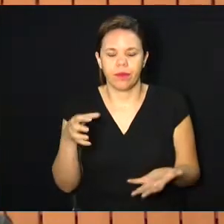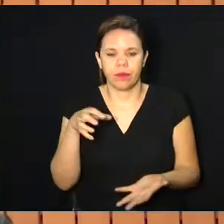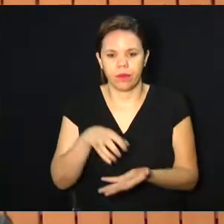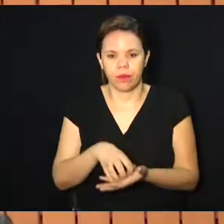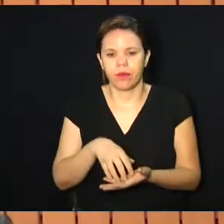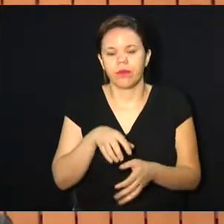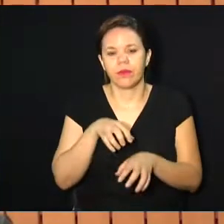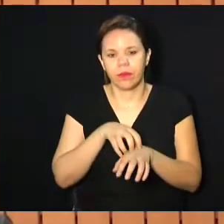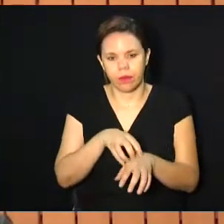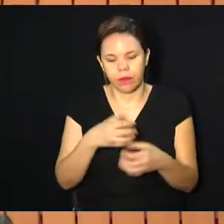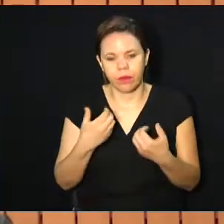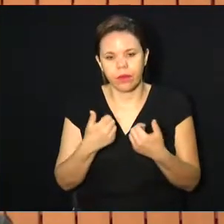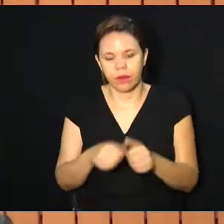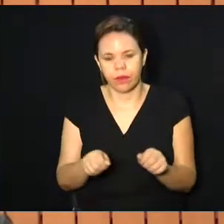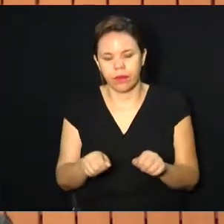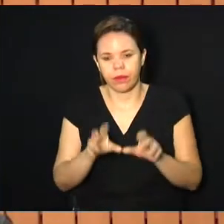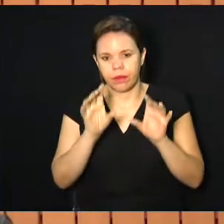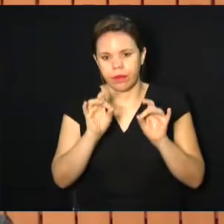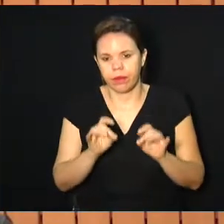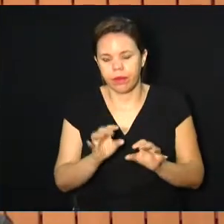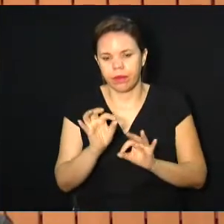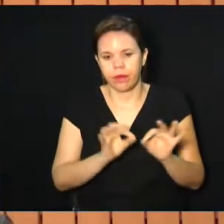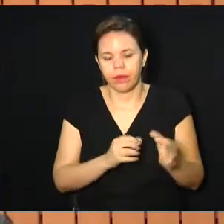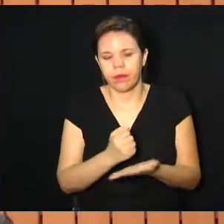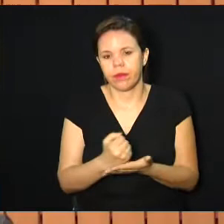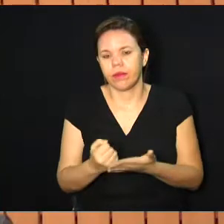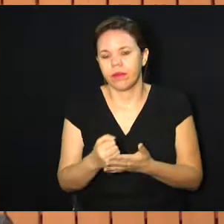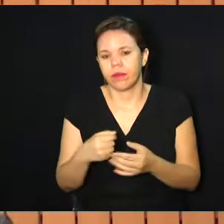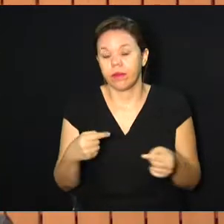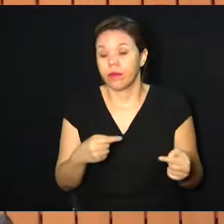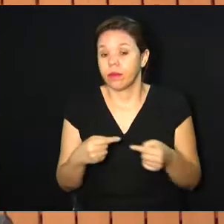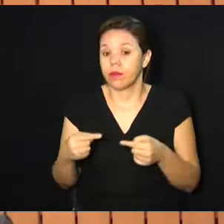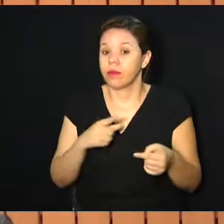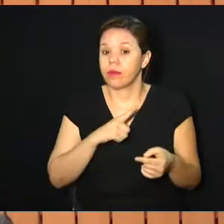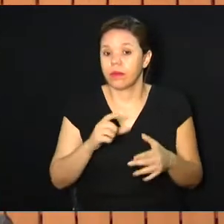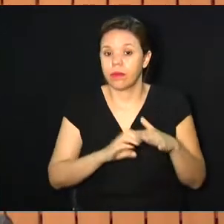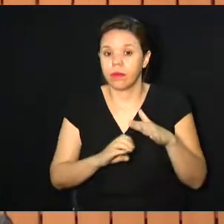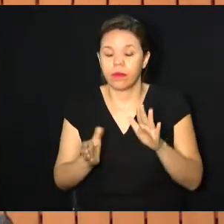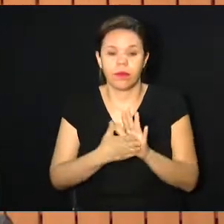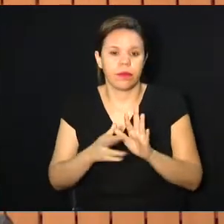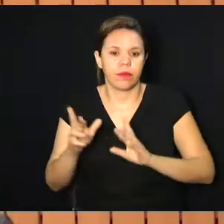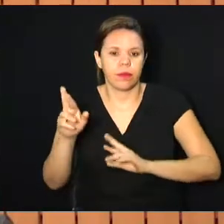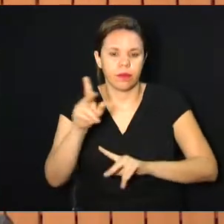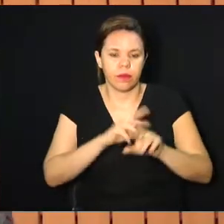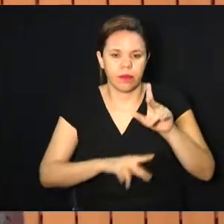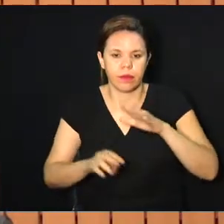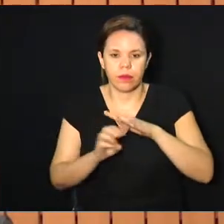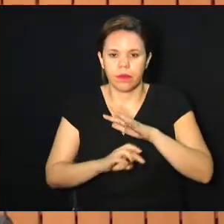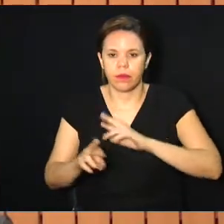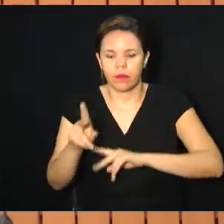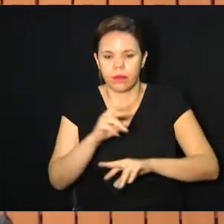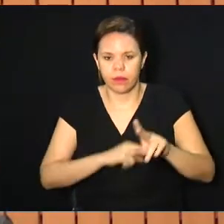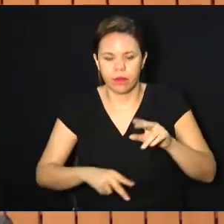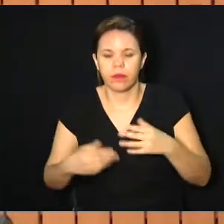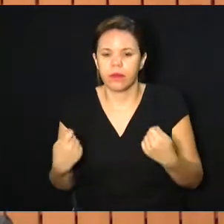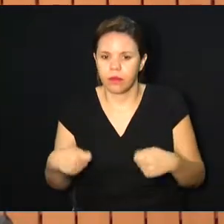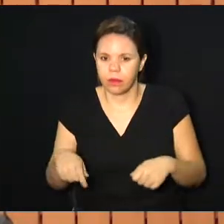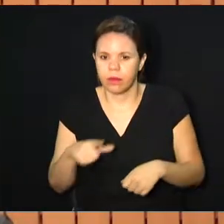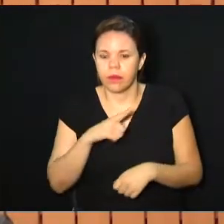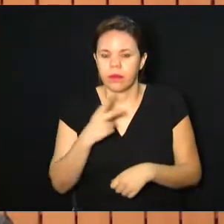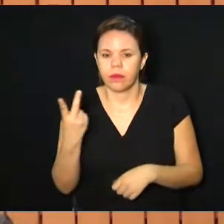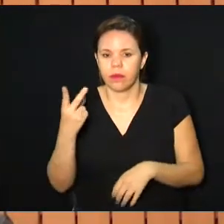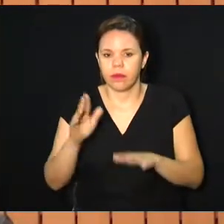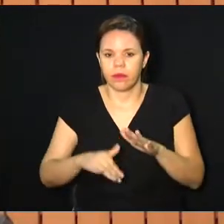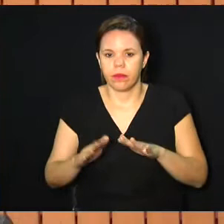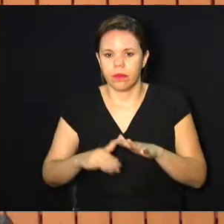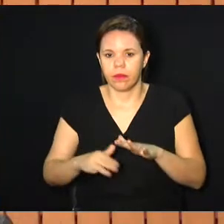regula a qualidade em mais detalhes. Mas, na competitividade, a gente deveria ter propostas diferentes, de empresas diferentes, com um preço mais